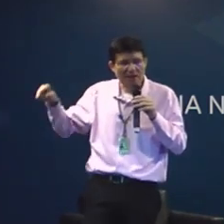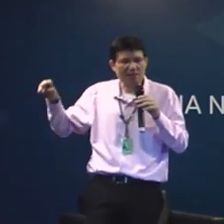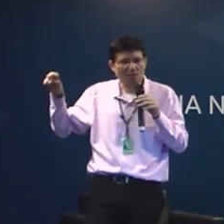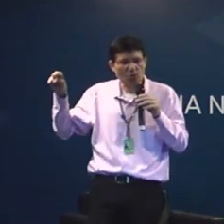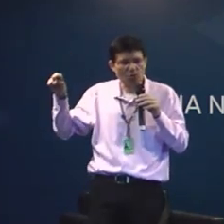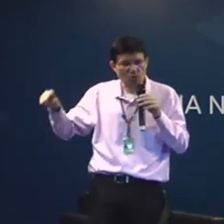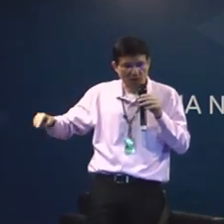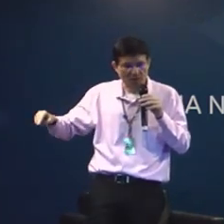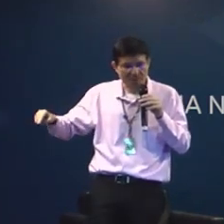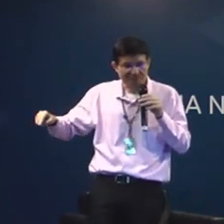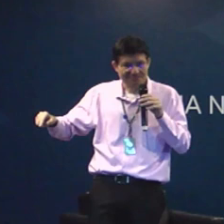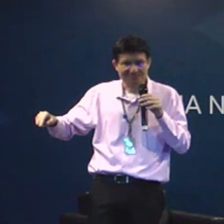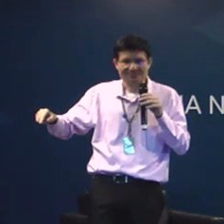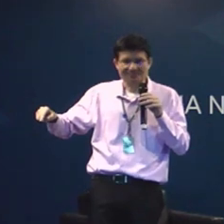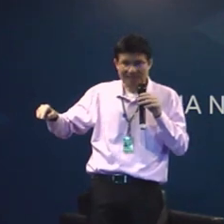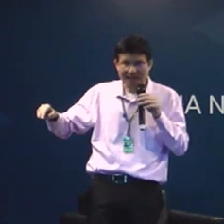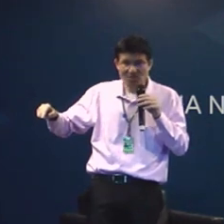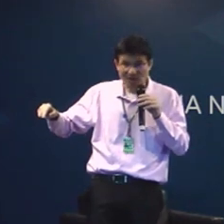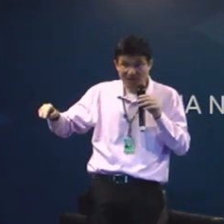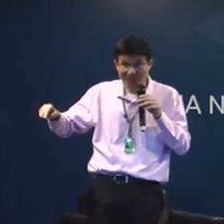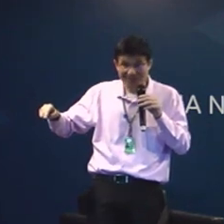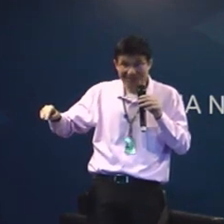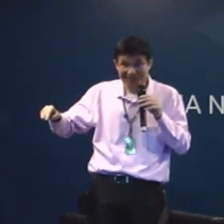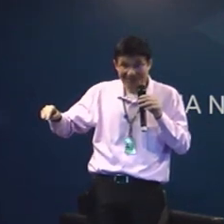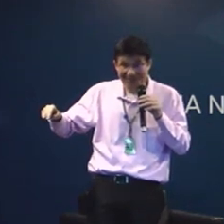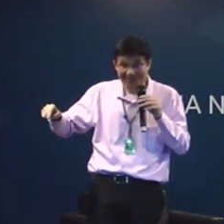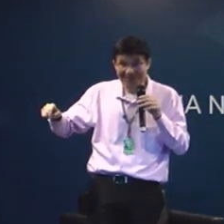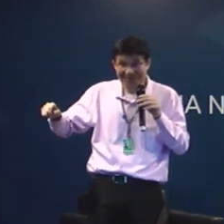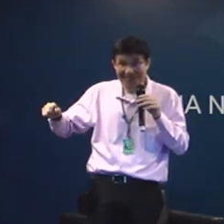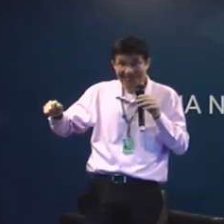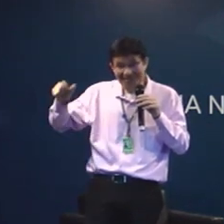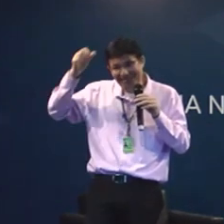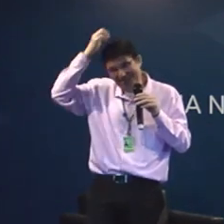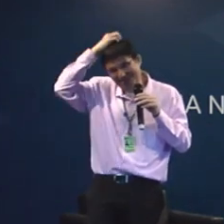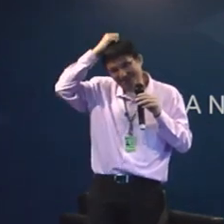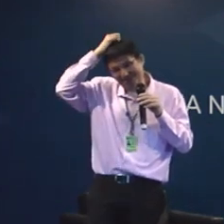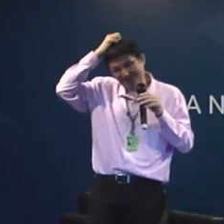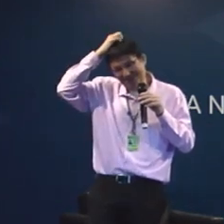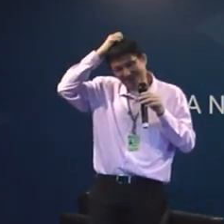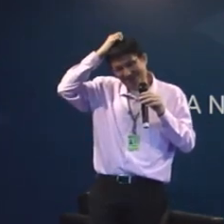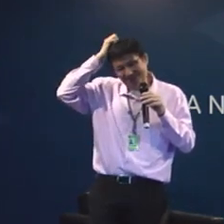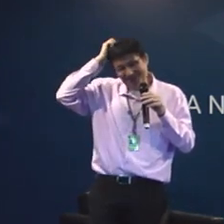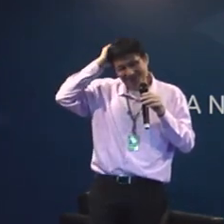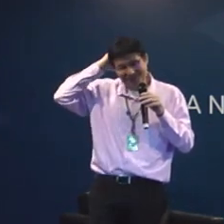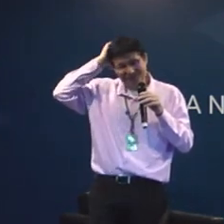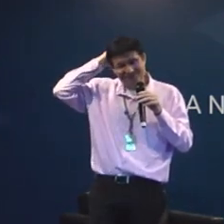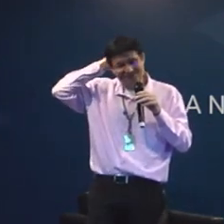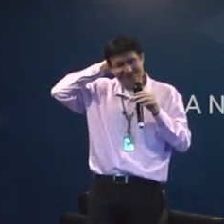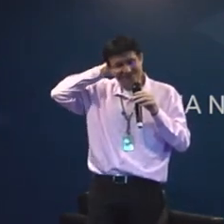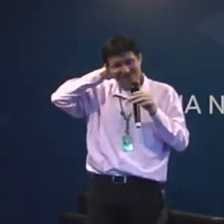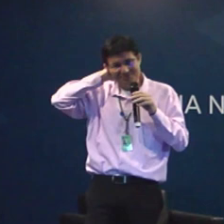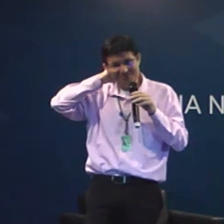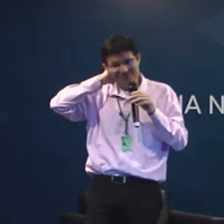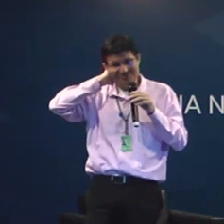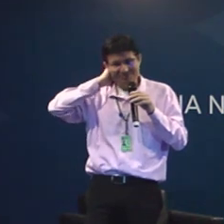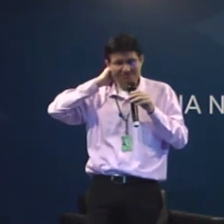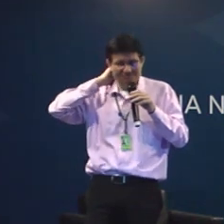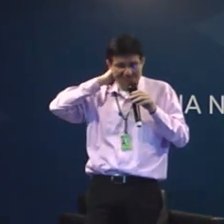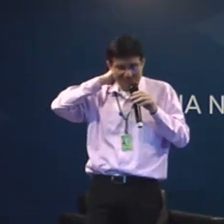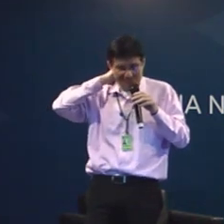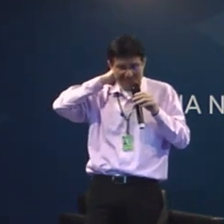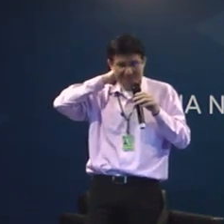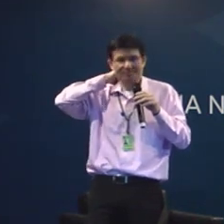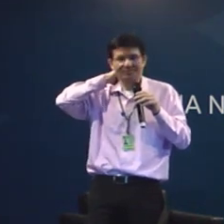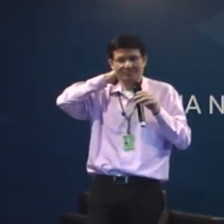nesse auditório. Certo, Geraldo? E só fazendo a lembrança, às 18 horas, no dia